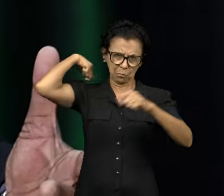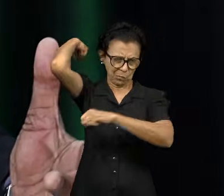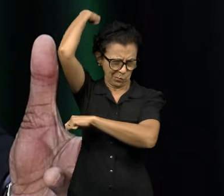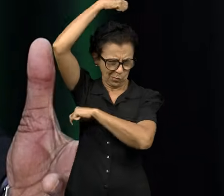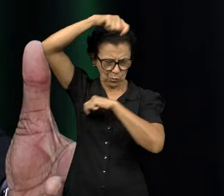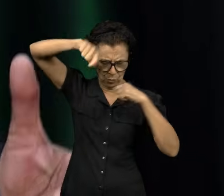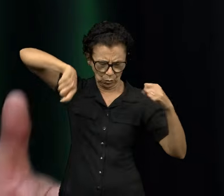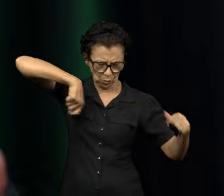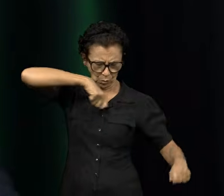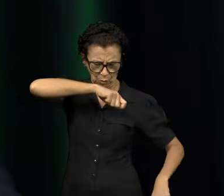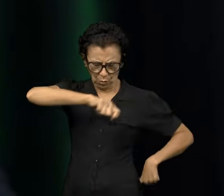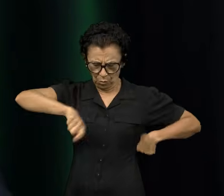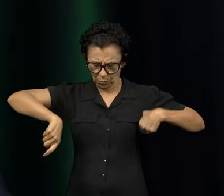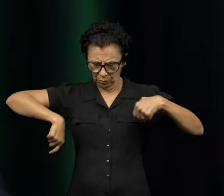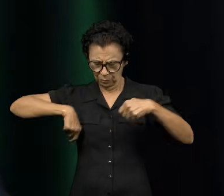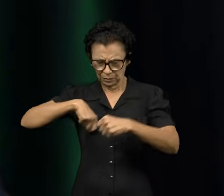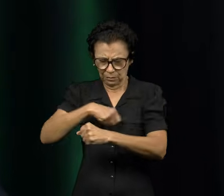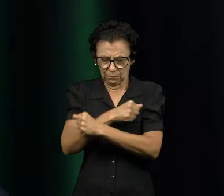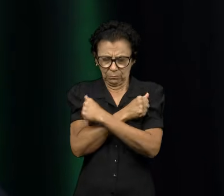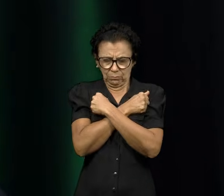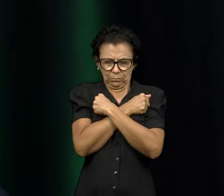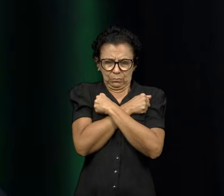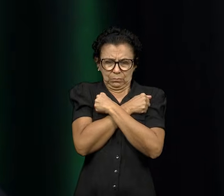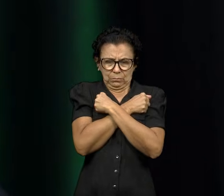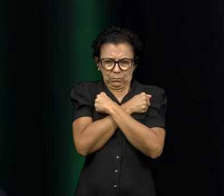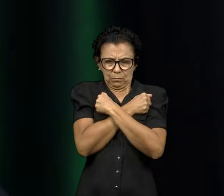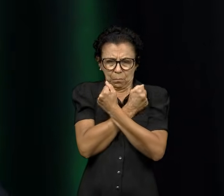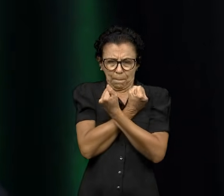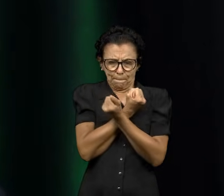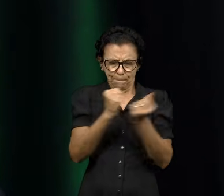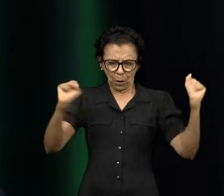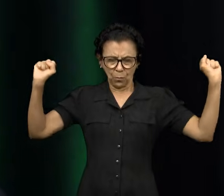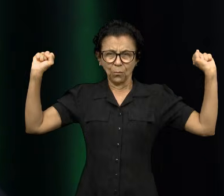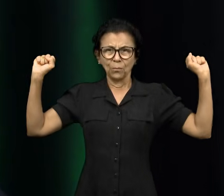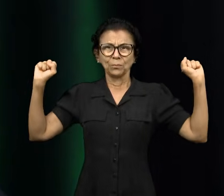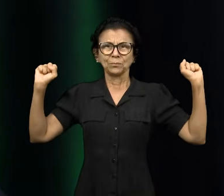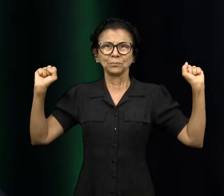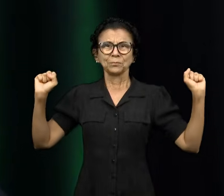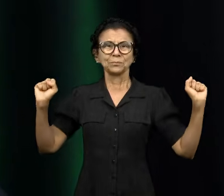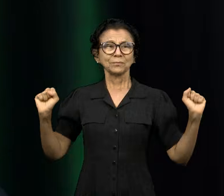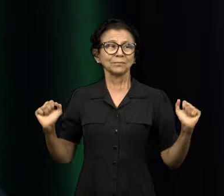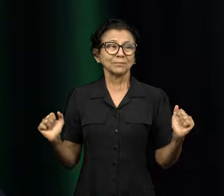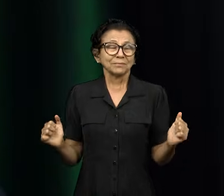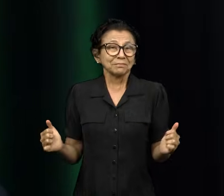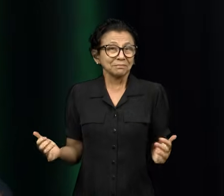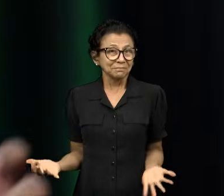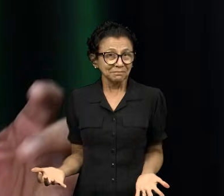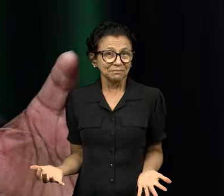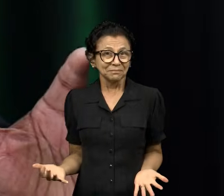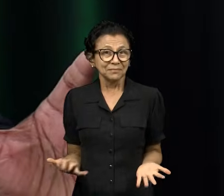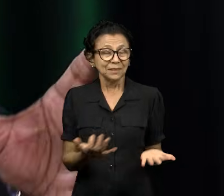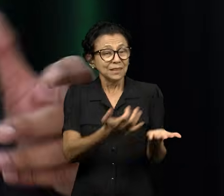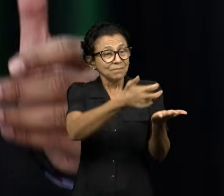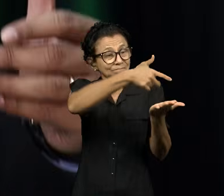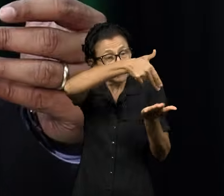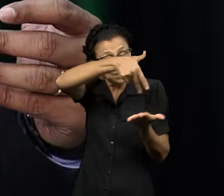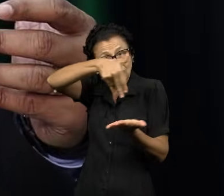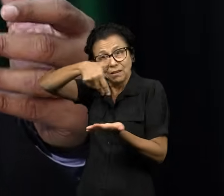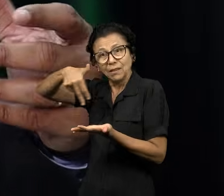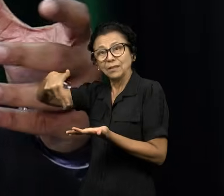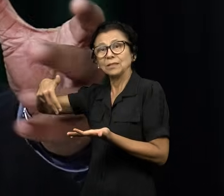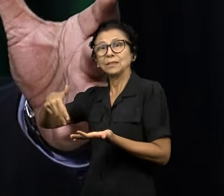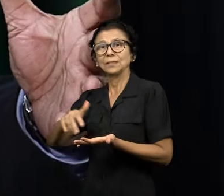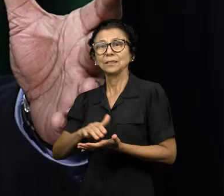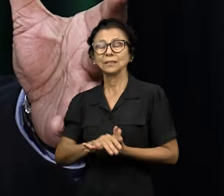que ele tinha, né, da morte. E o homem, muitas vezes, ele vem desse jeito. Ele vem ainda